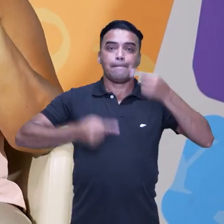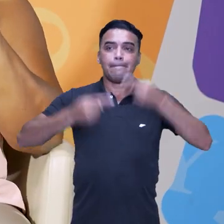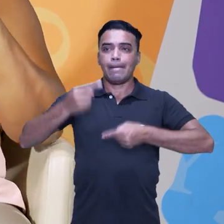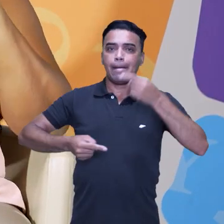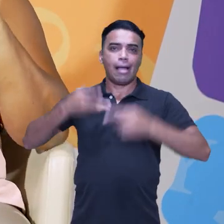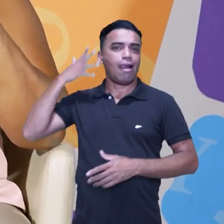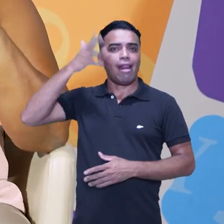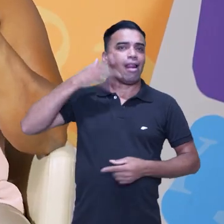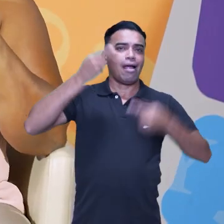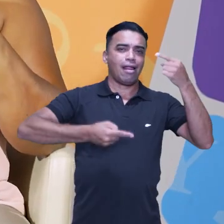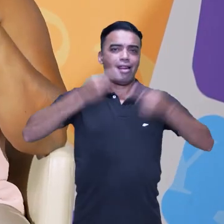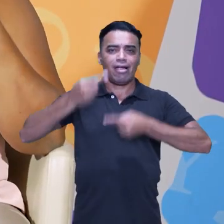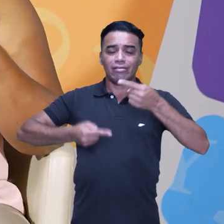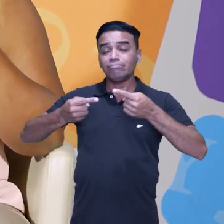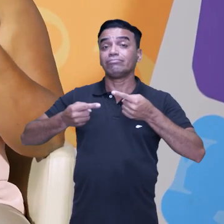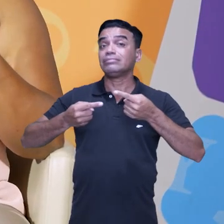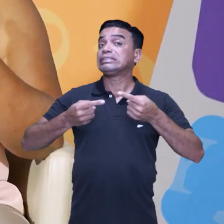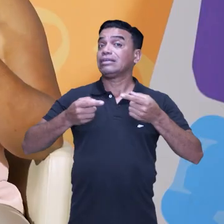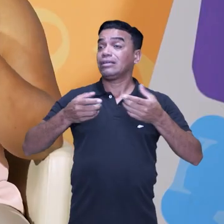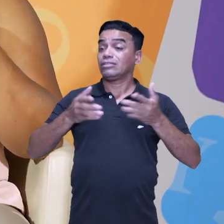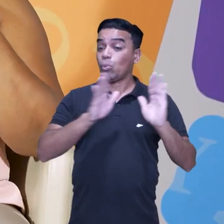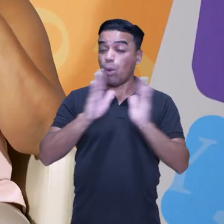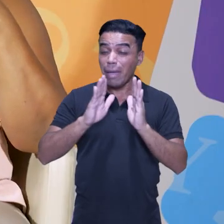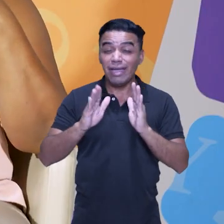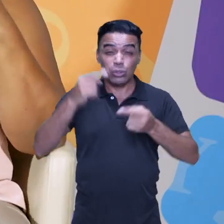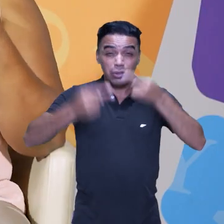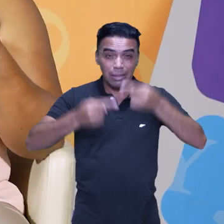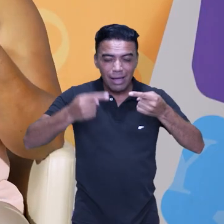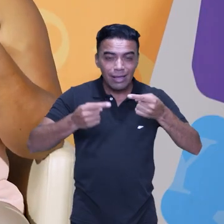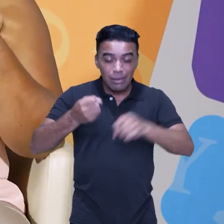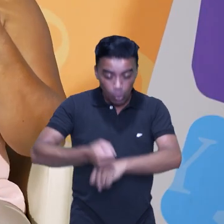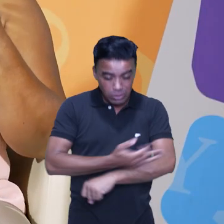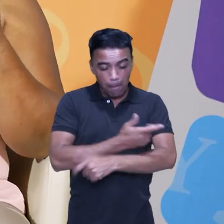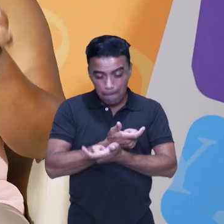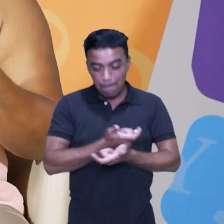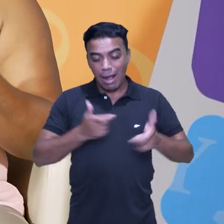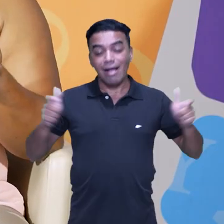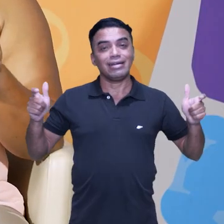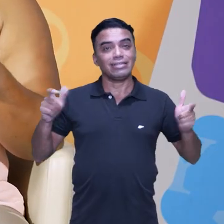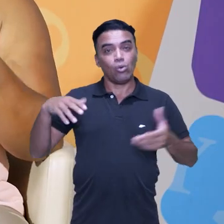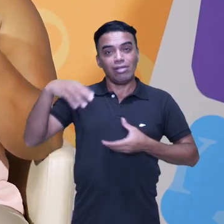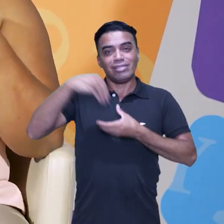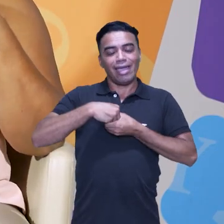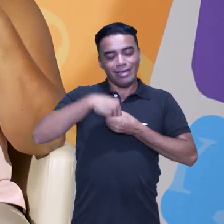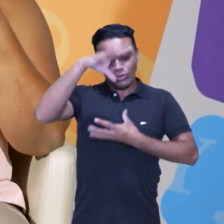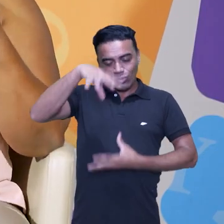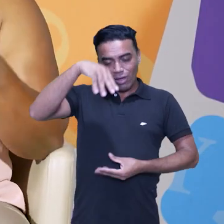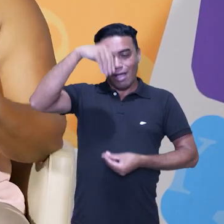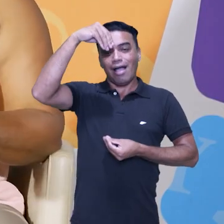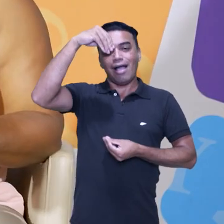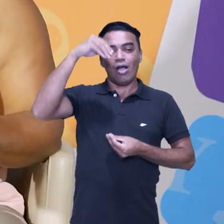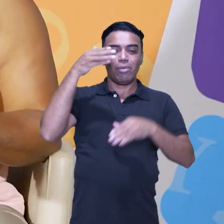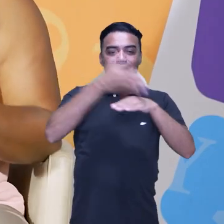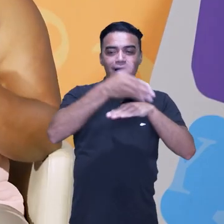E nesse ciclo de debate ainda fica mais emocionante, porque a gente vai dentro da alma de cada um, a gente vai dentro da casa